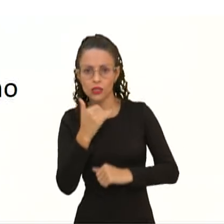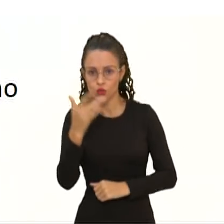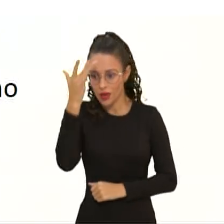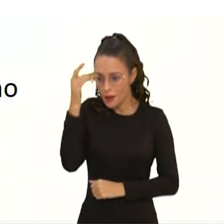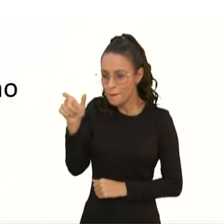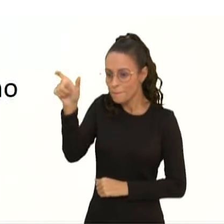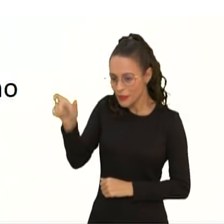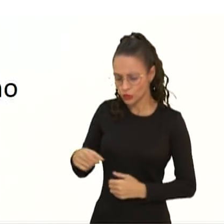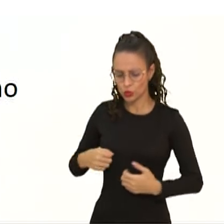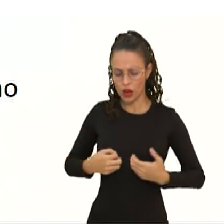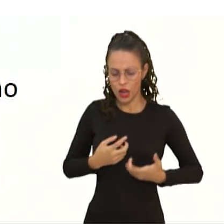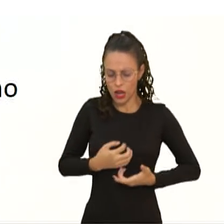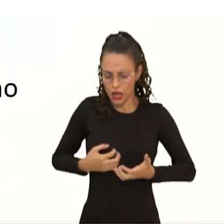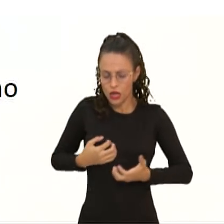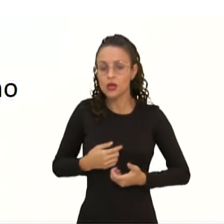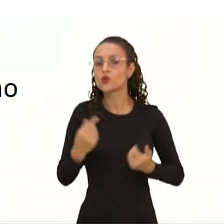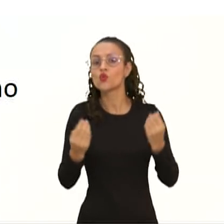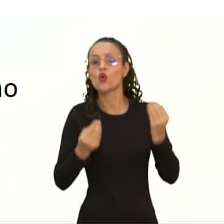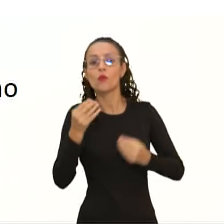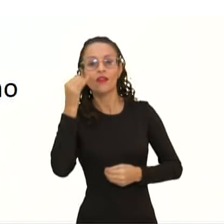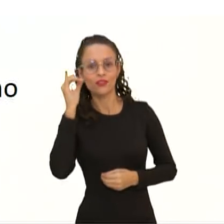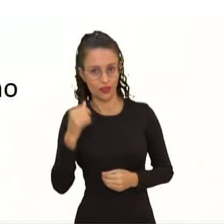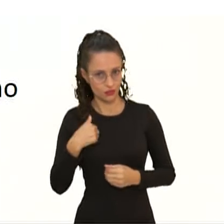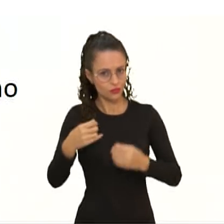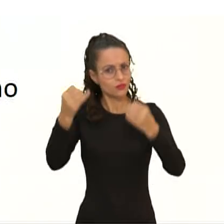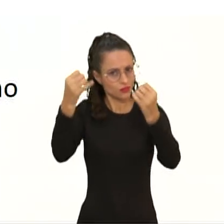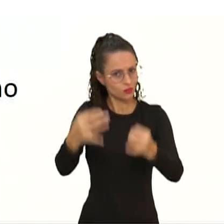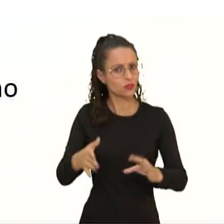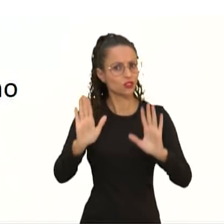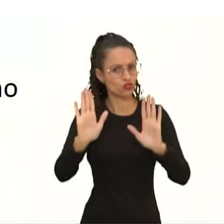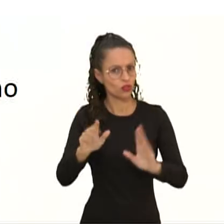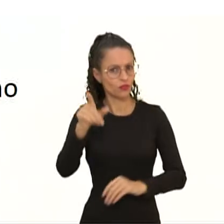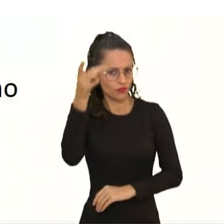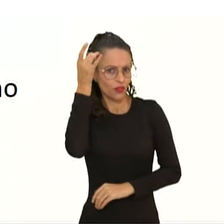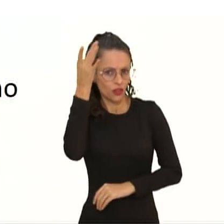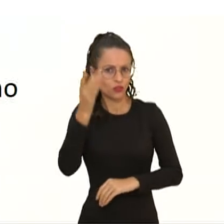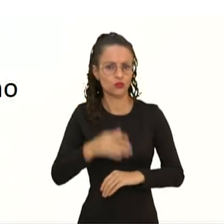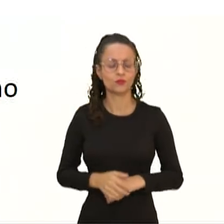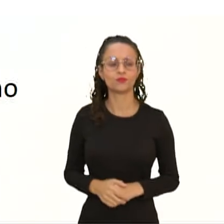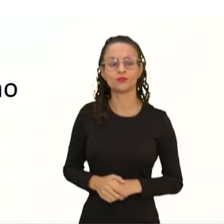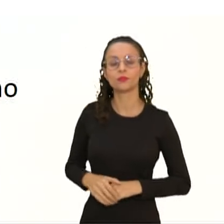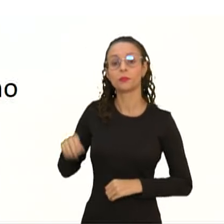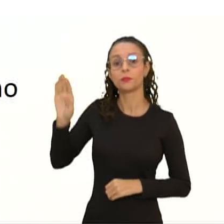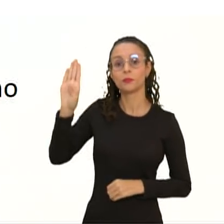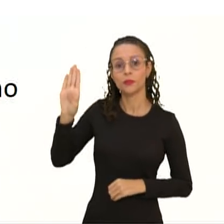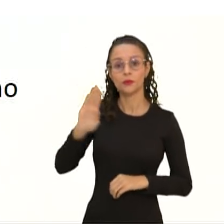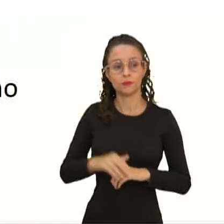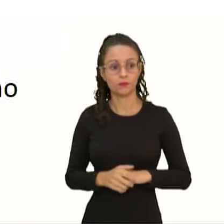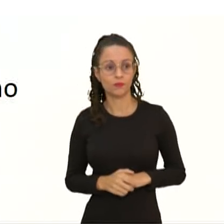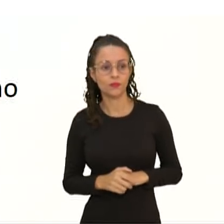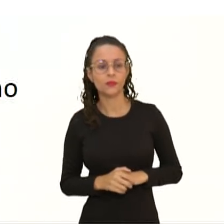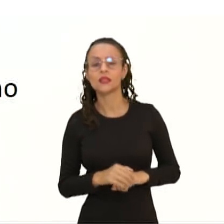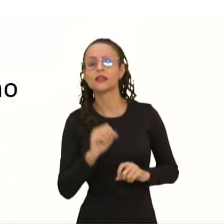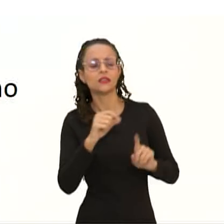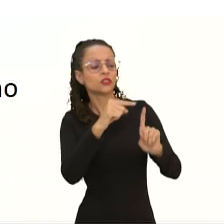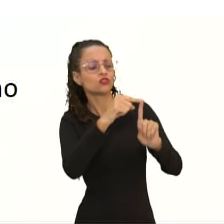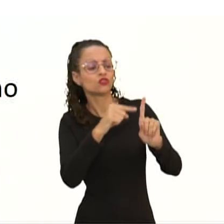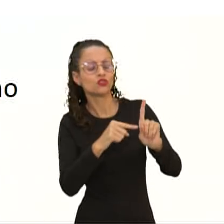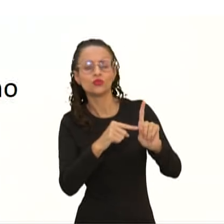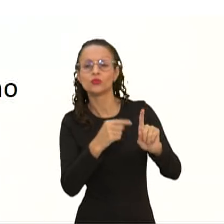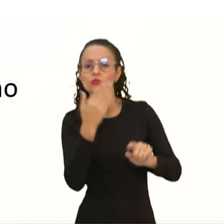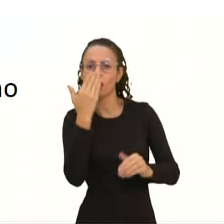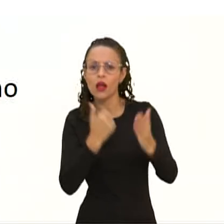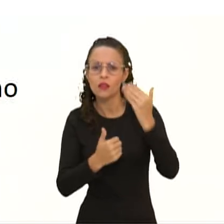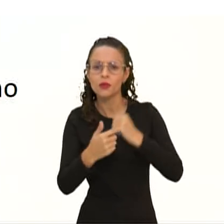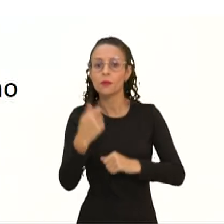com gastrite ela deve evitar? Eu acabei já citando alguns, então tá fácil, né? Que tipo de alimentos ela deve priorizar